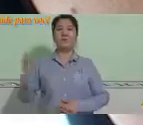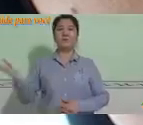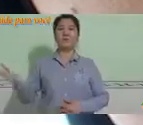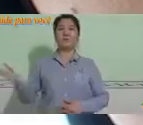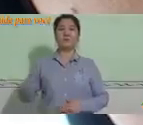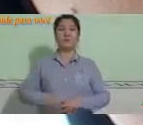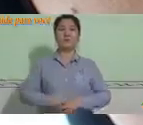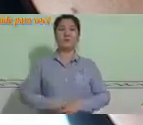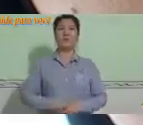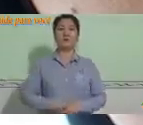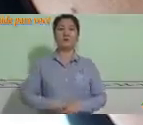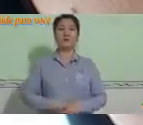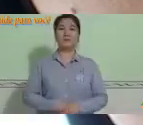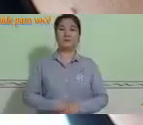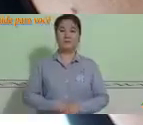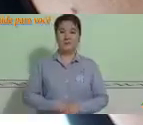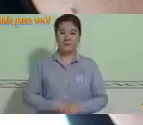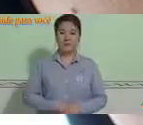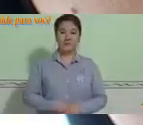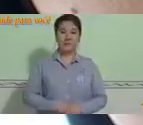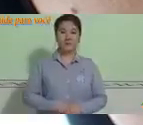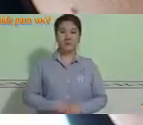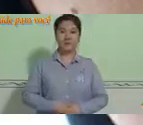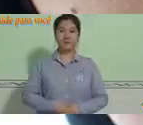O-P-R-A-T-A-M-N-T-O e acento agudo